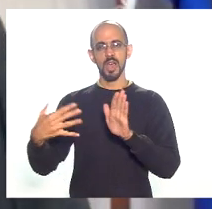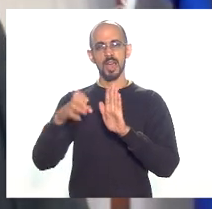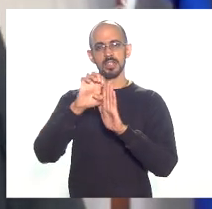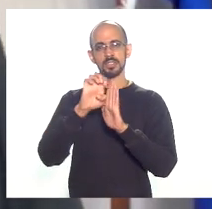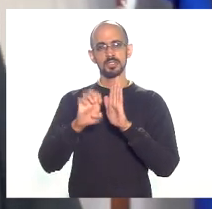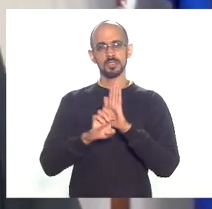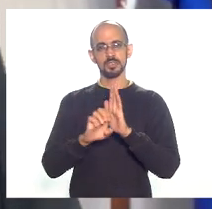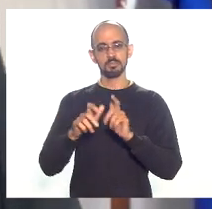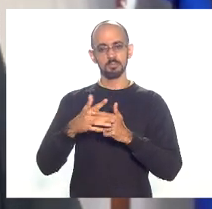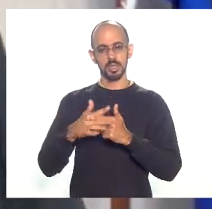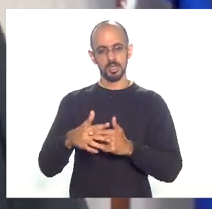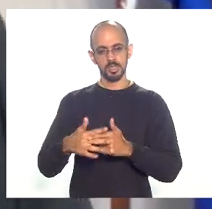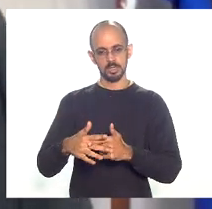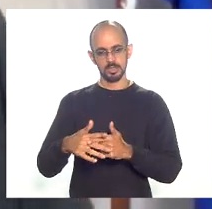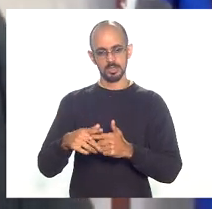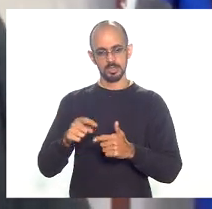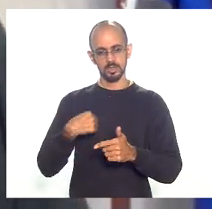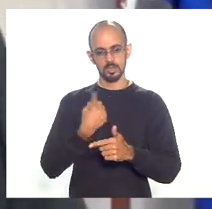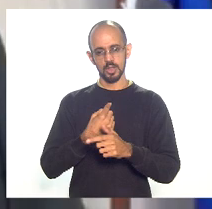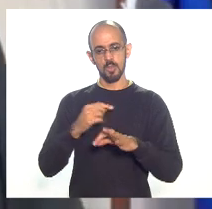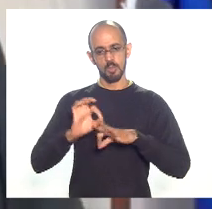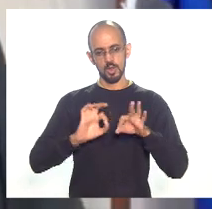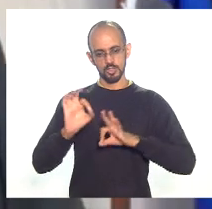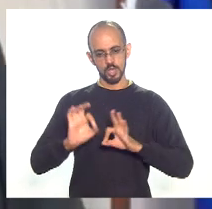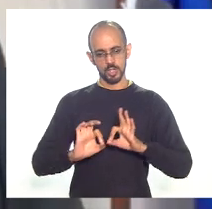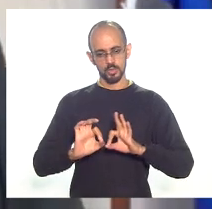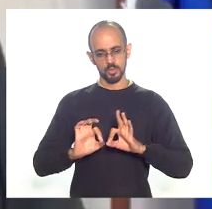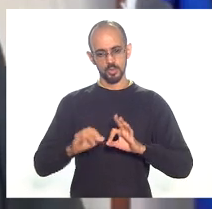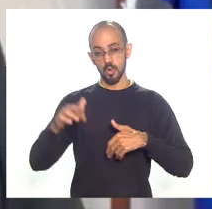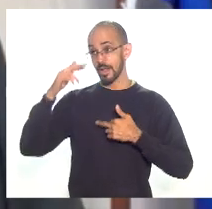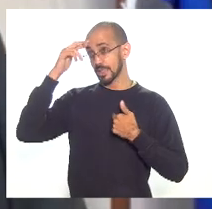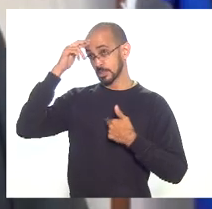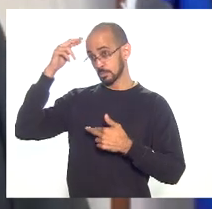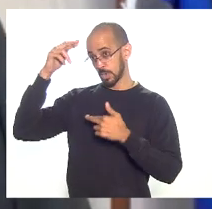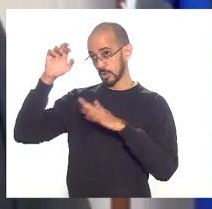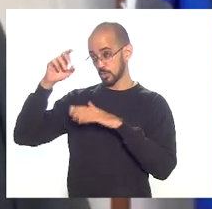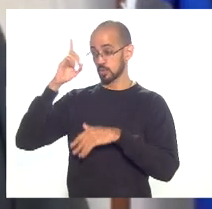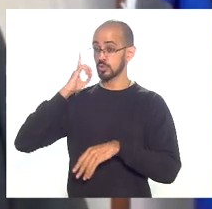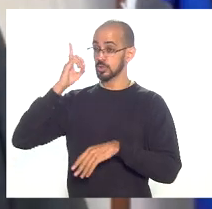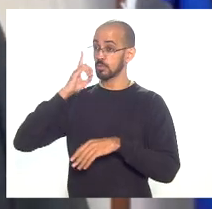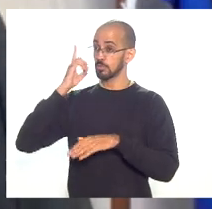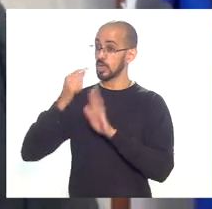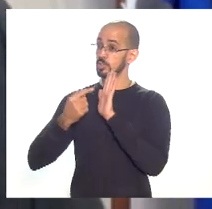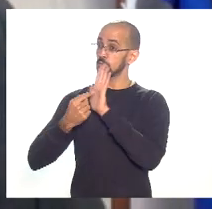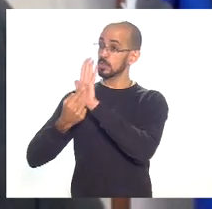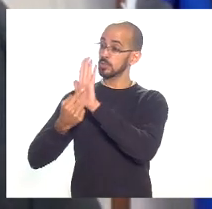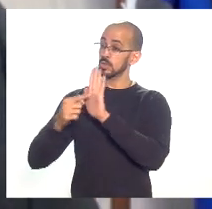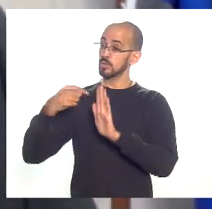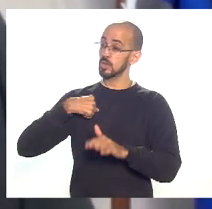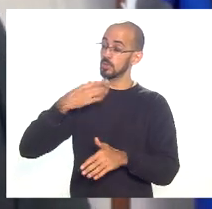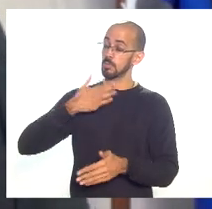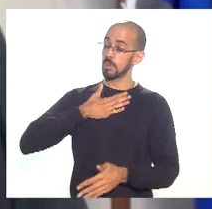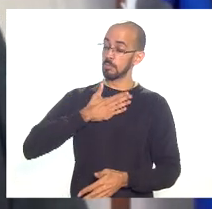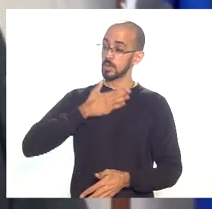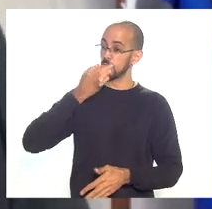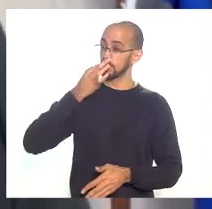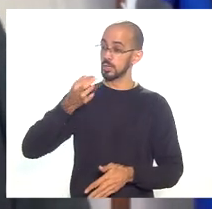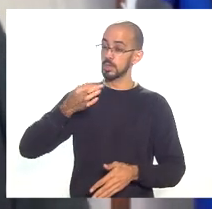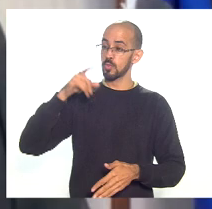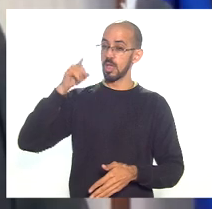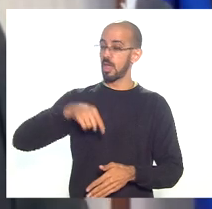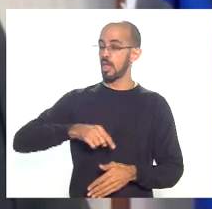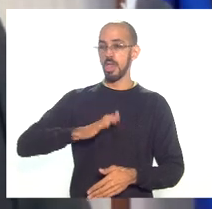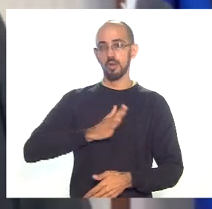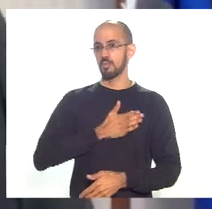qual com todo respeito aos deputados que apresentaram considero uma aberração um tapa na